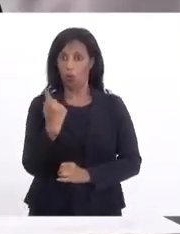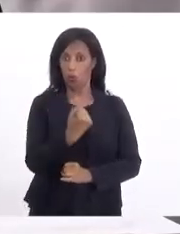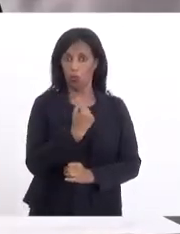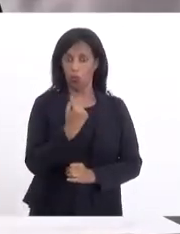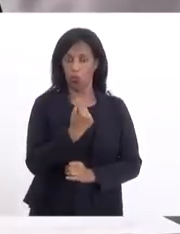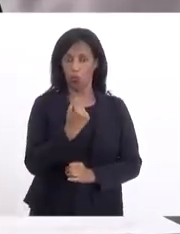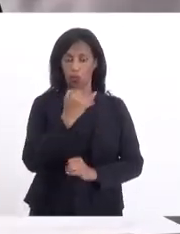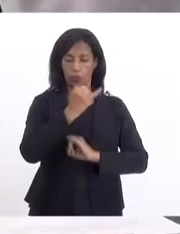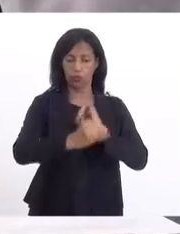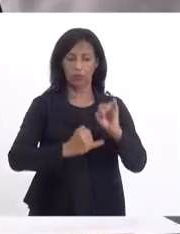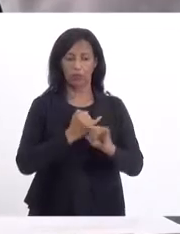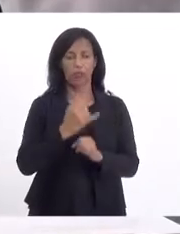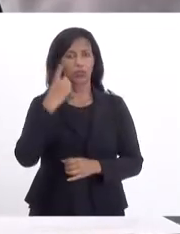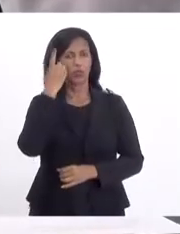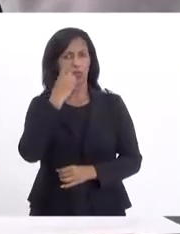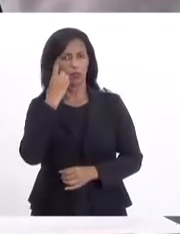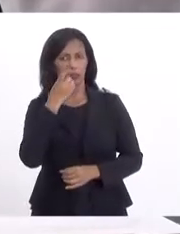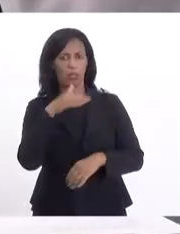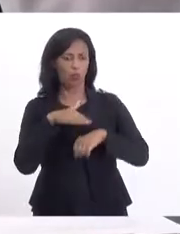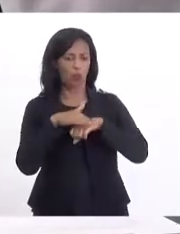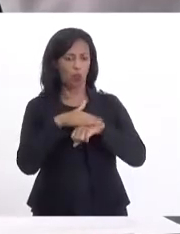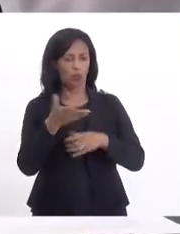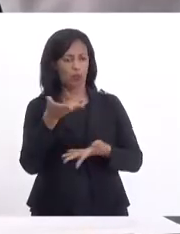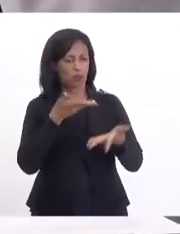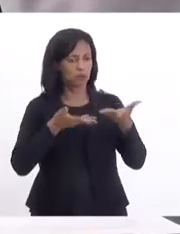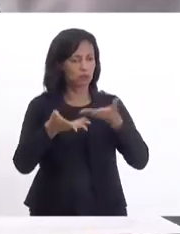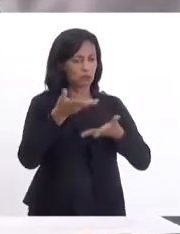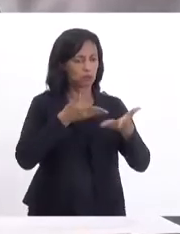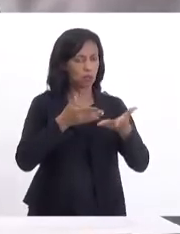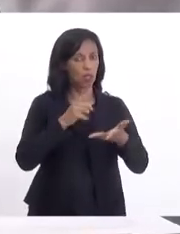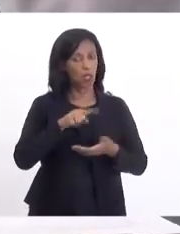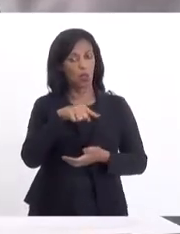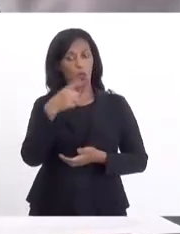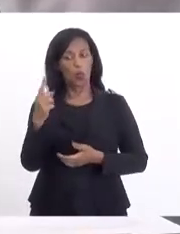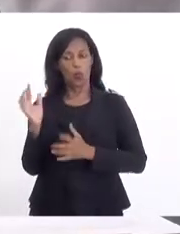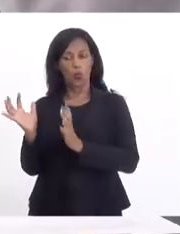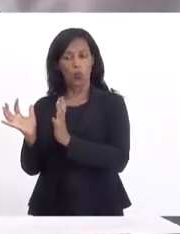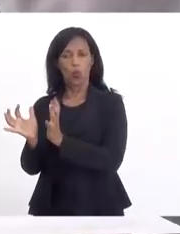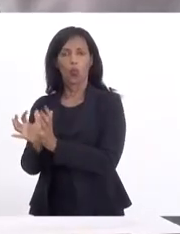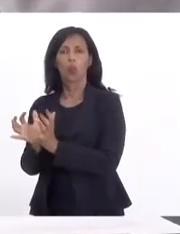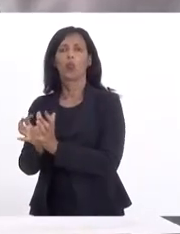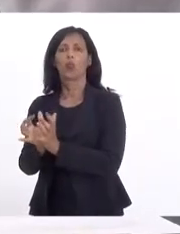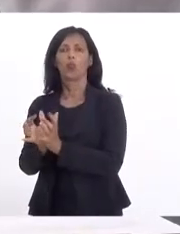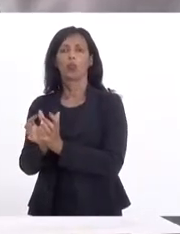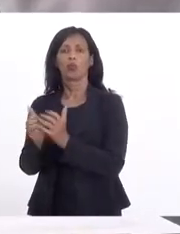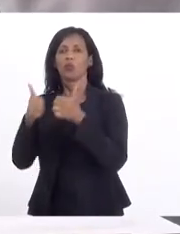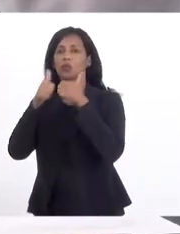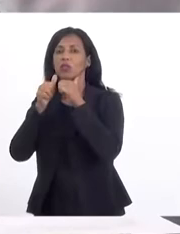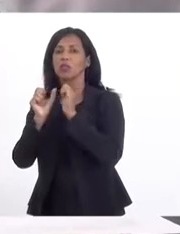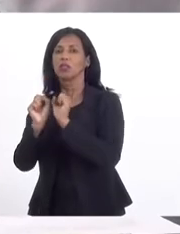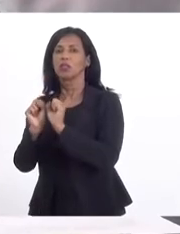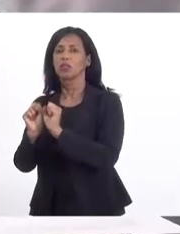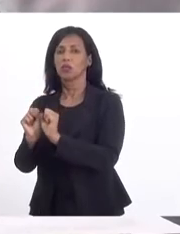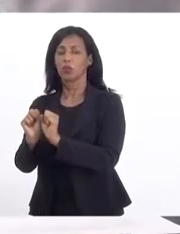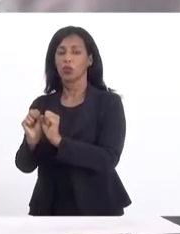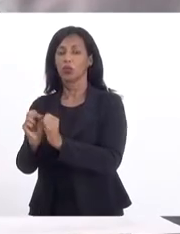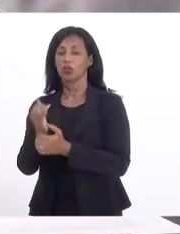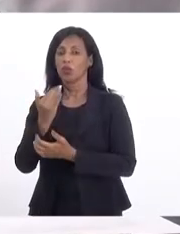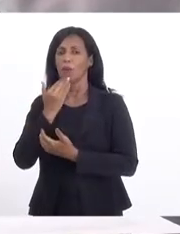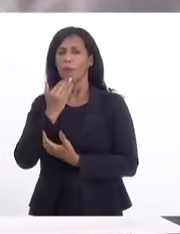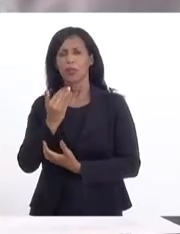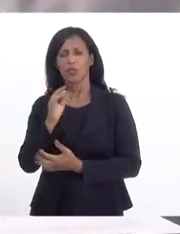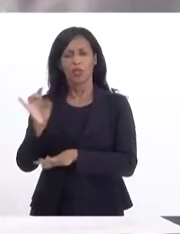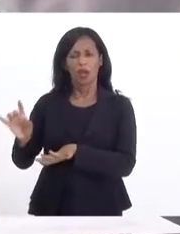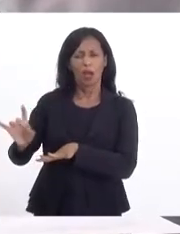gente trocar conversas entre nós, e um grupo dos assessores. Então, pedir a cada